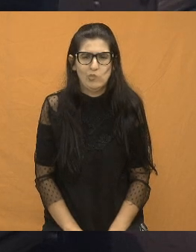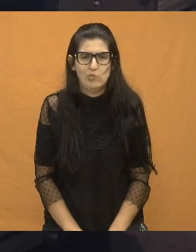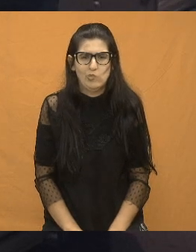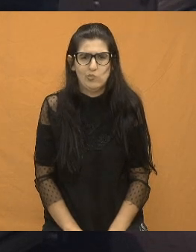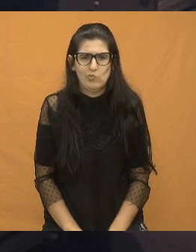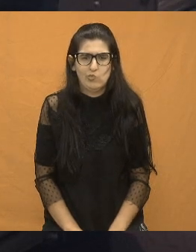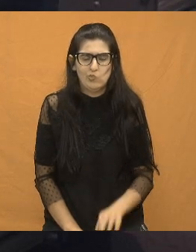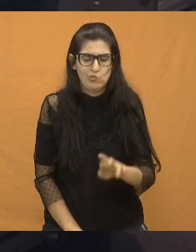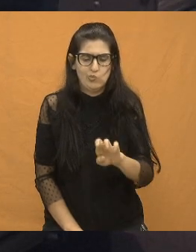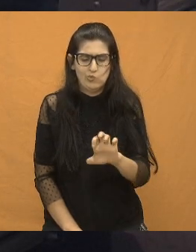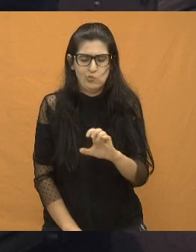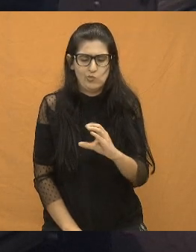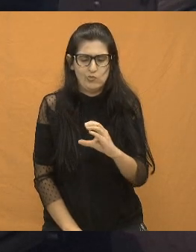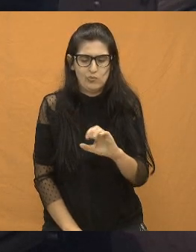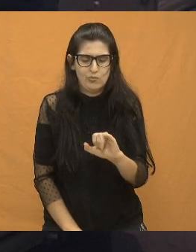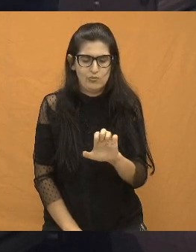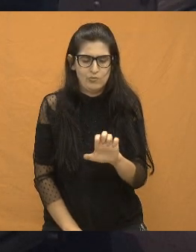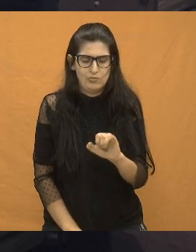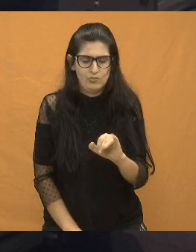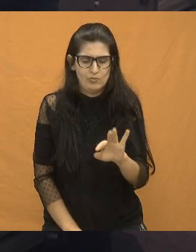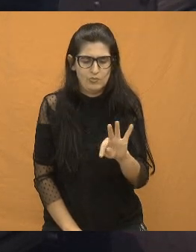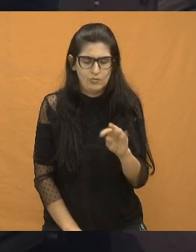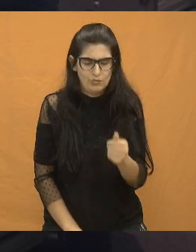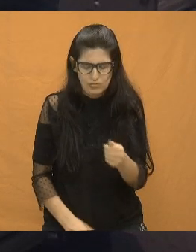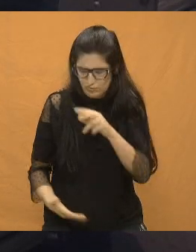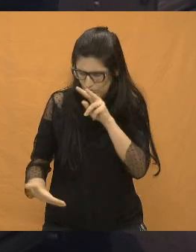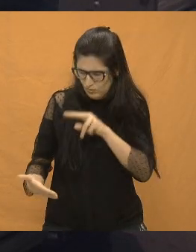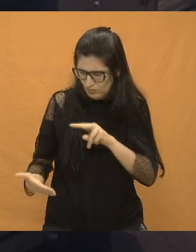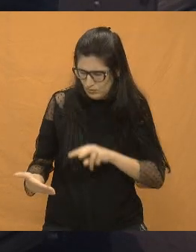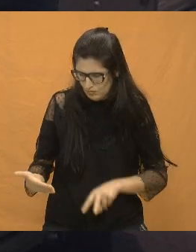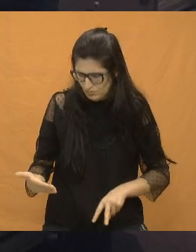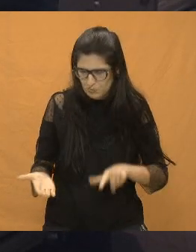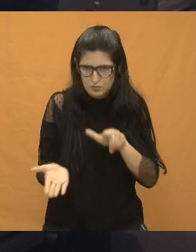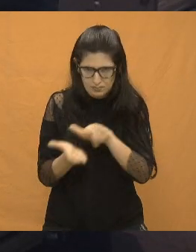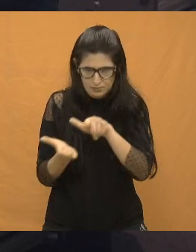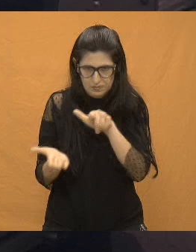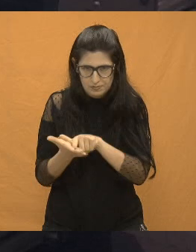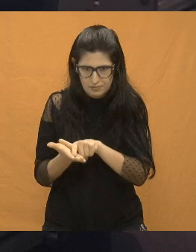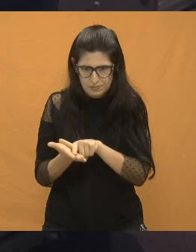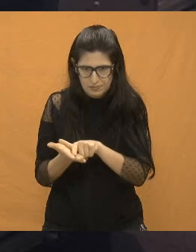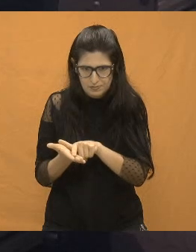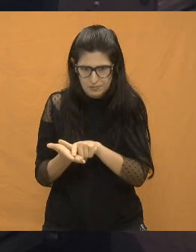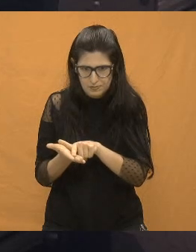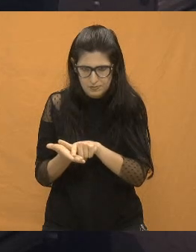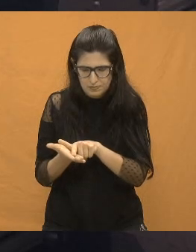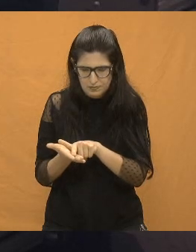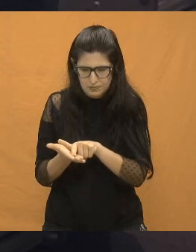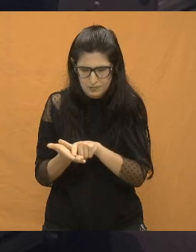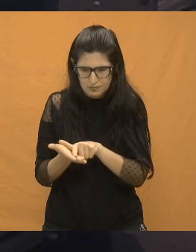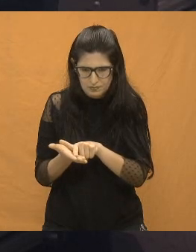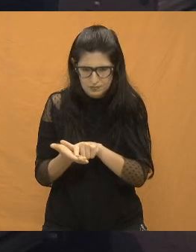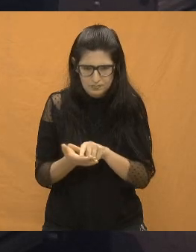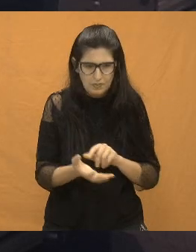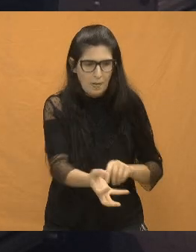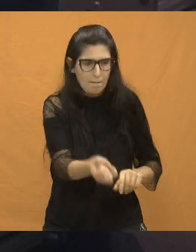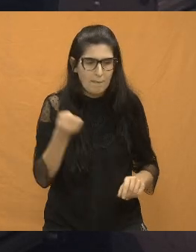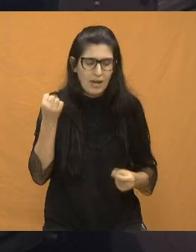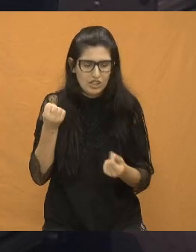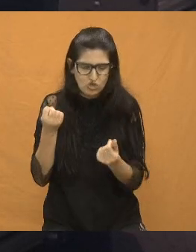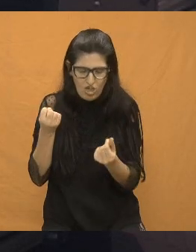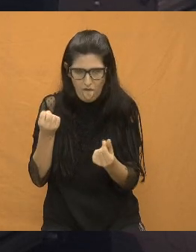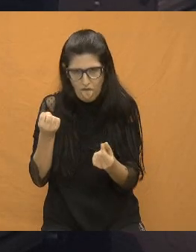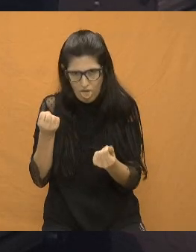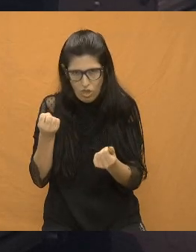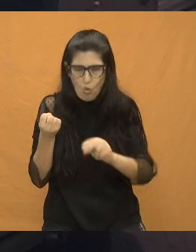Previsão da receita. Sim, eu estou verificando aqui no receita orçamento. Capital Fontes, né? Você falou sobre o empréstimo, né? Está aí